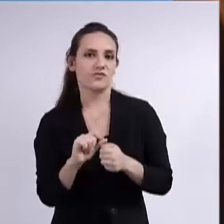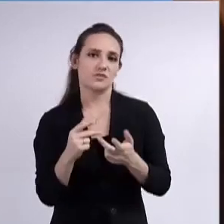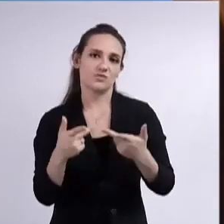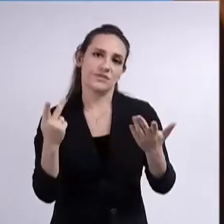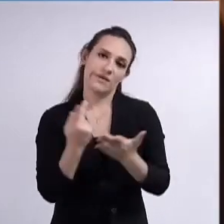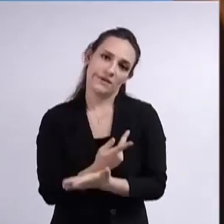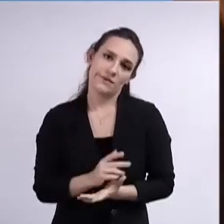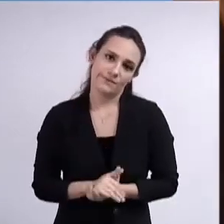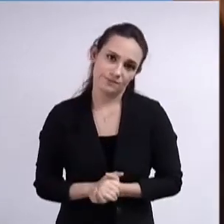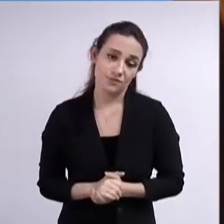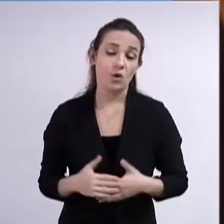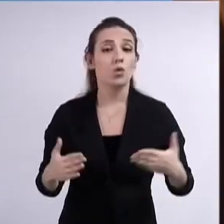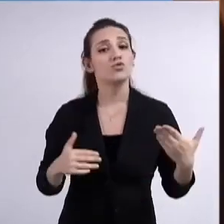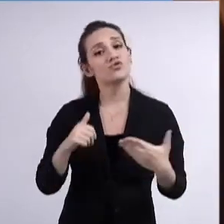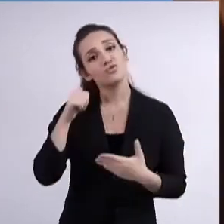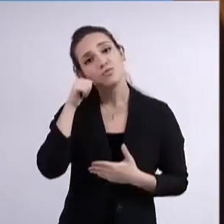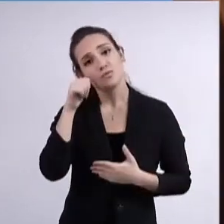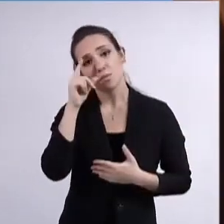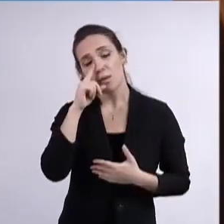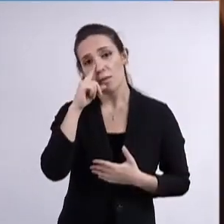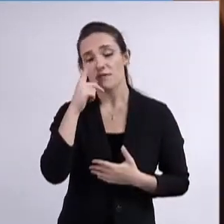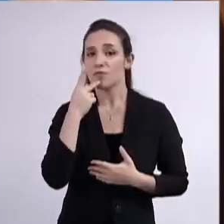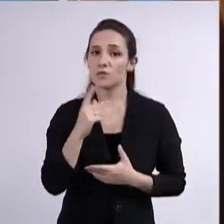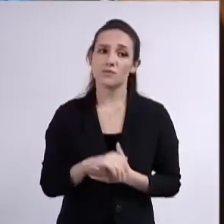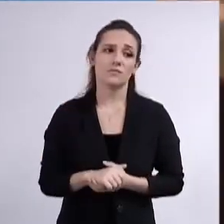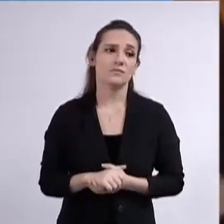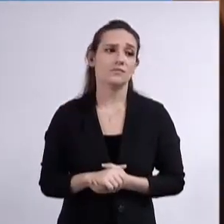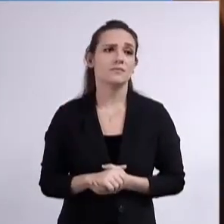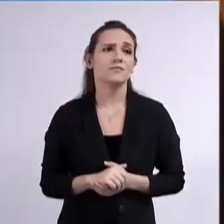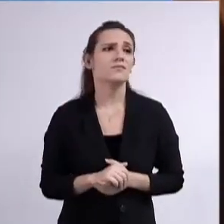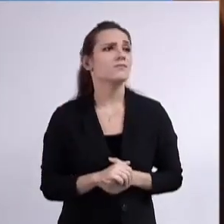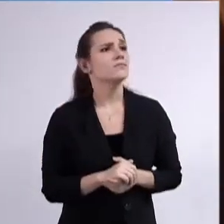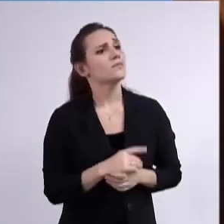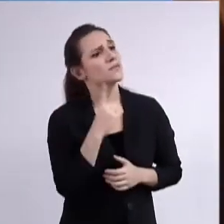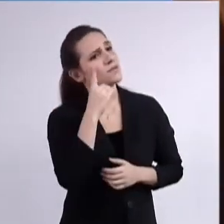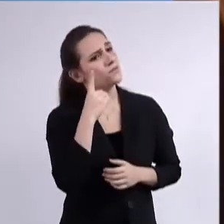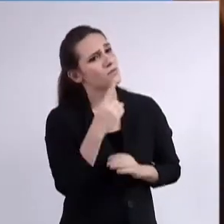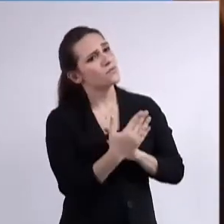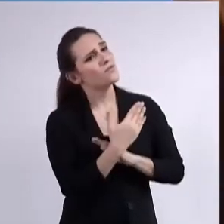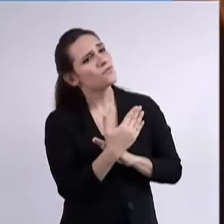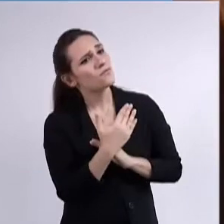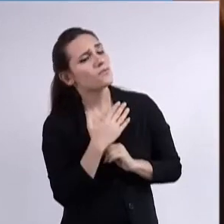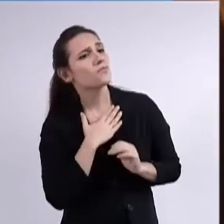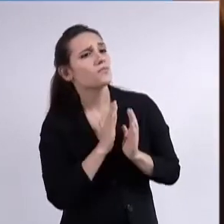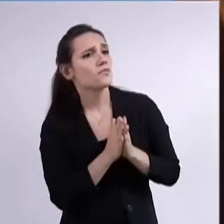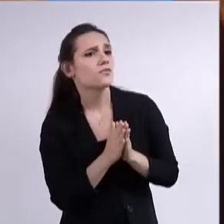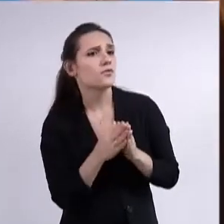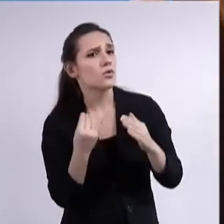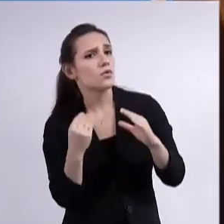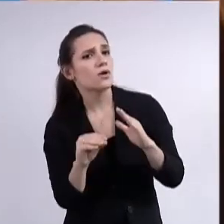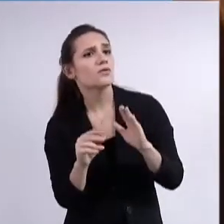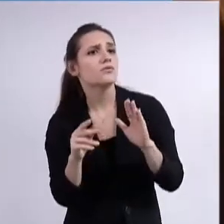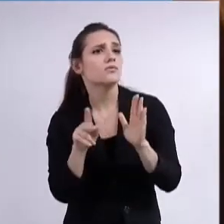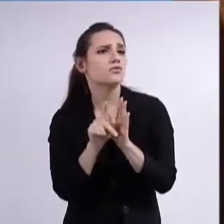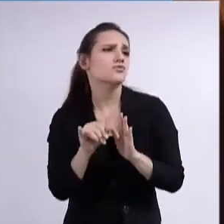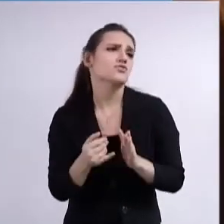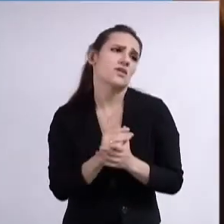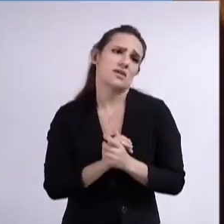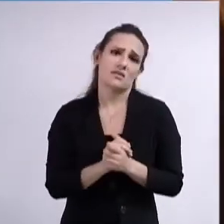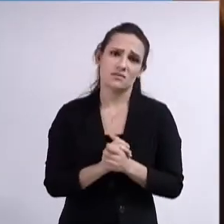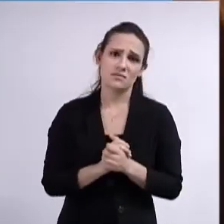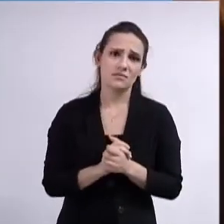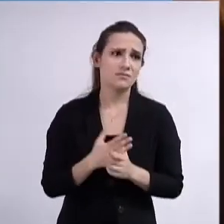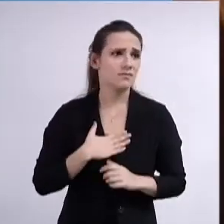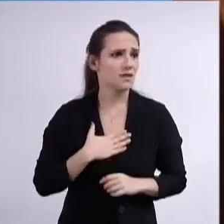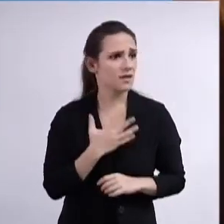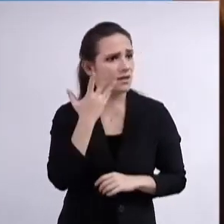dizendo: deputado, eu quero que você me ajude a colocar lá no projeto que vocês são padrinhos. Nós atendemos,